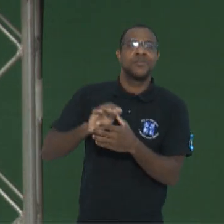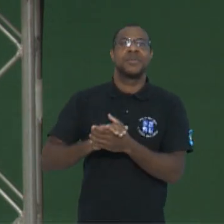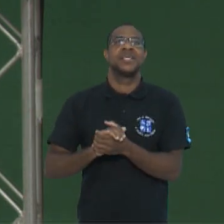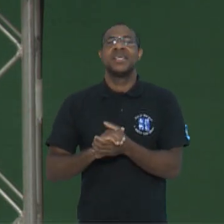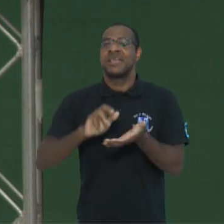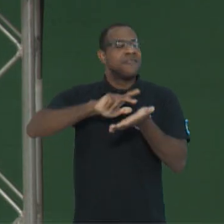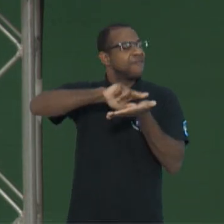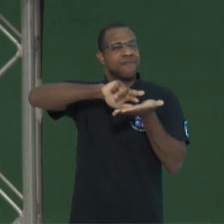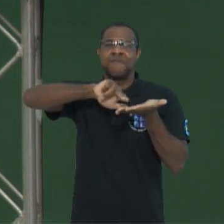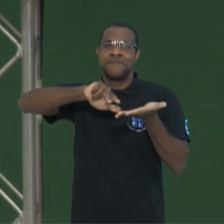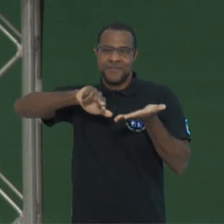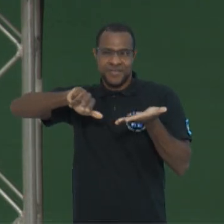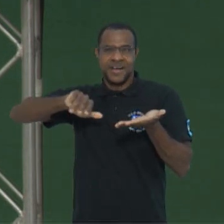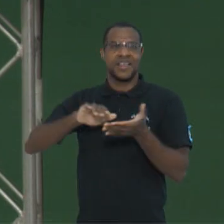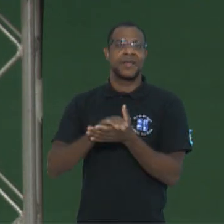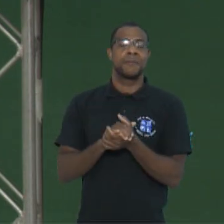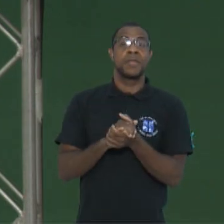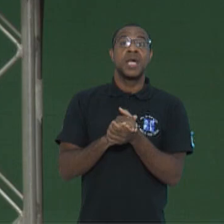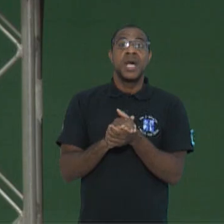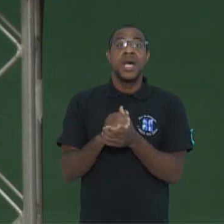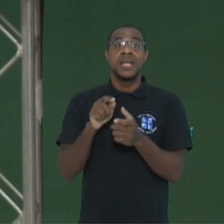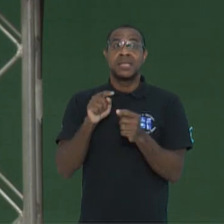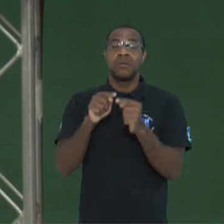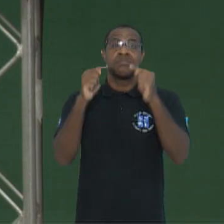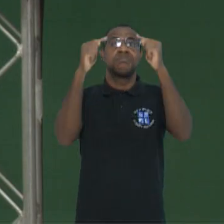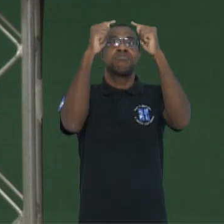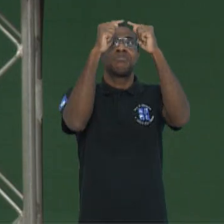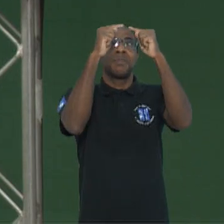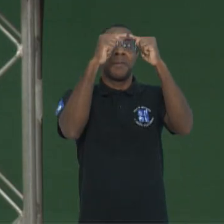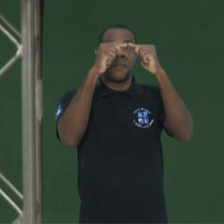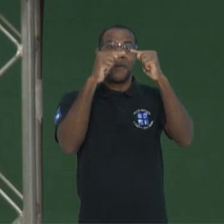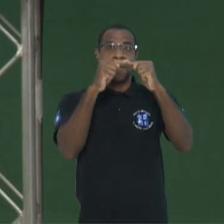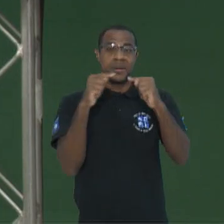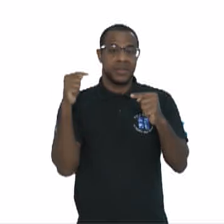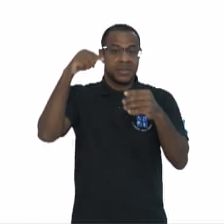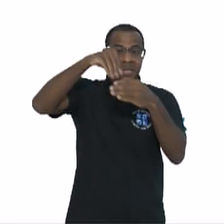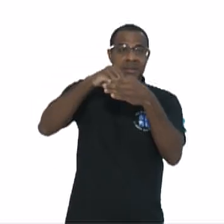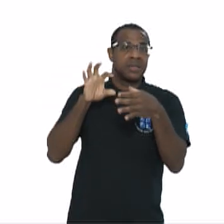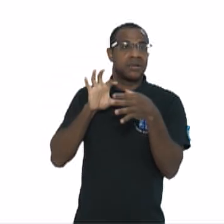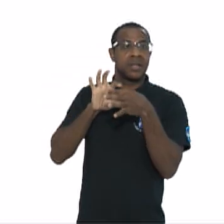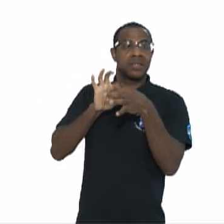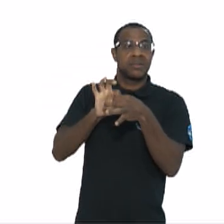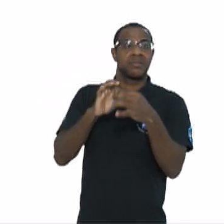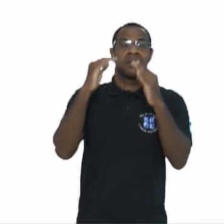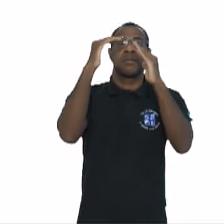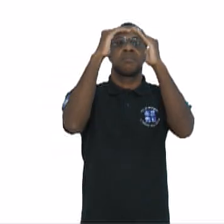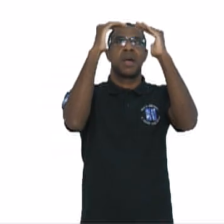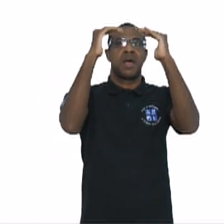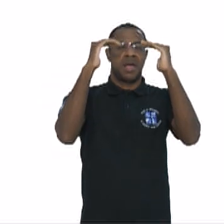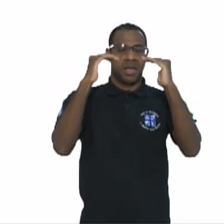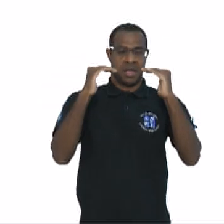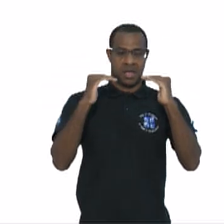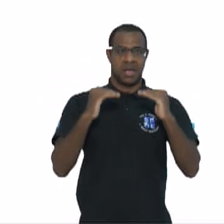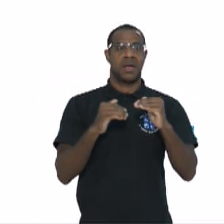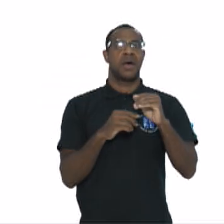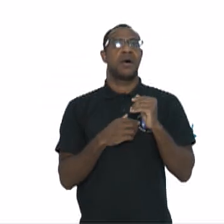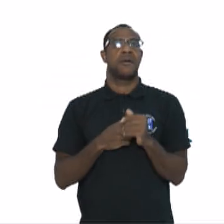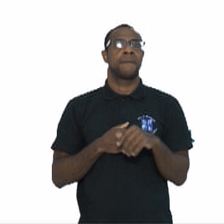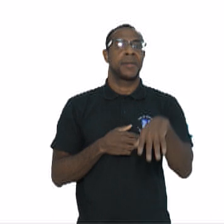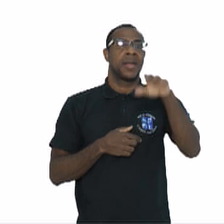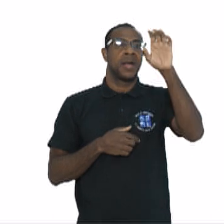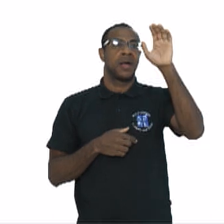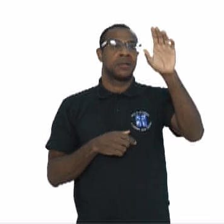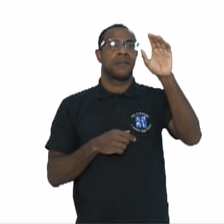Queen. Então, dentro desse nosso contexto, nós temos a seguinte ordem. Letra E, look, I'm